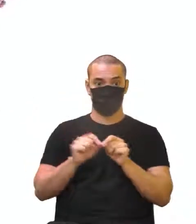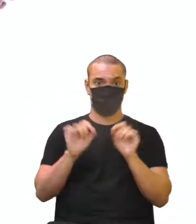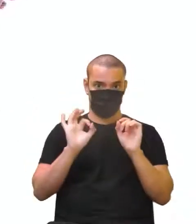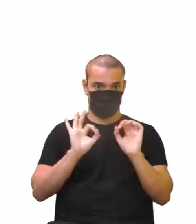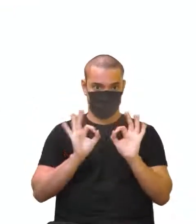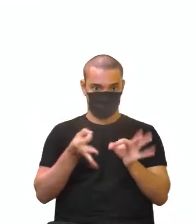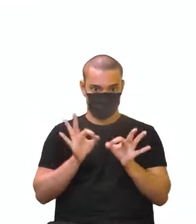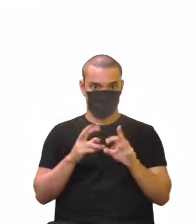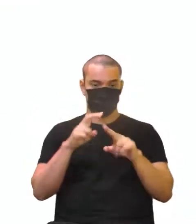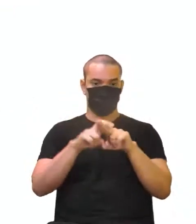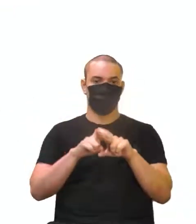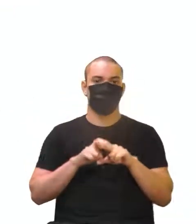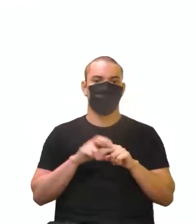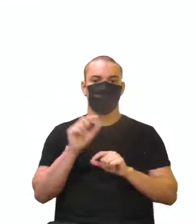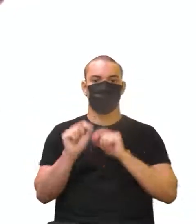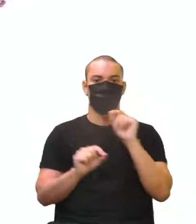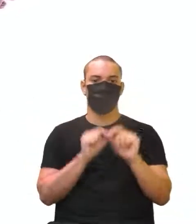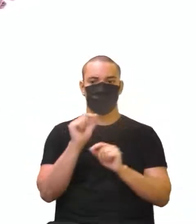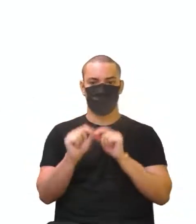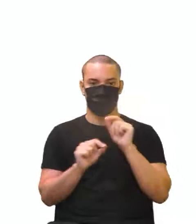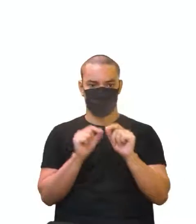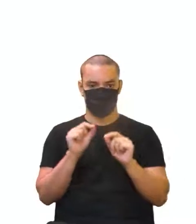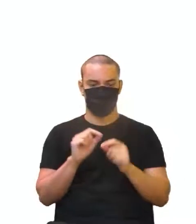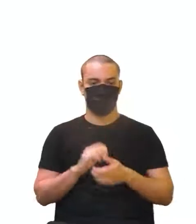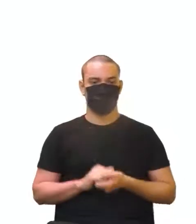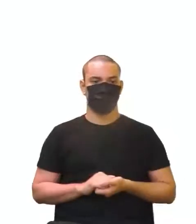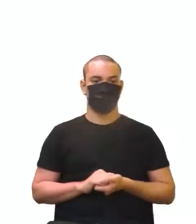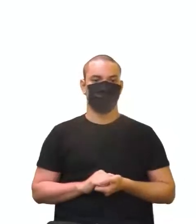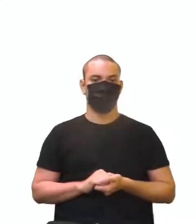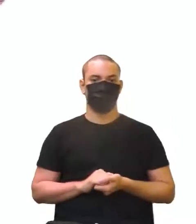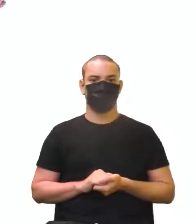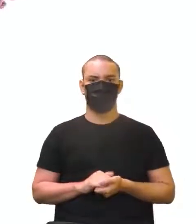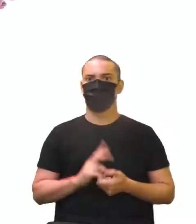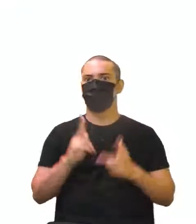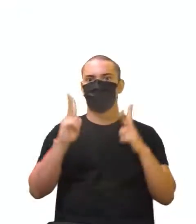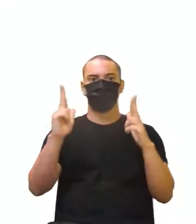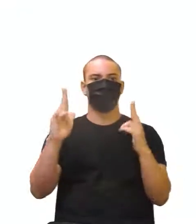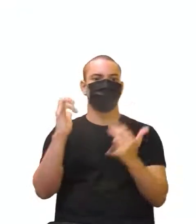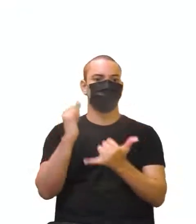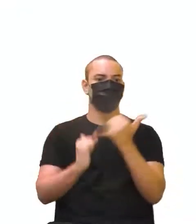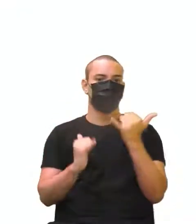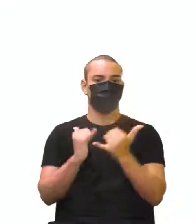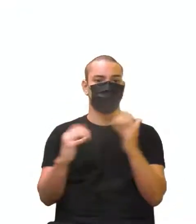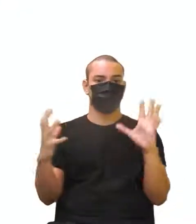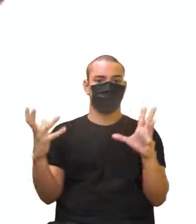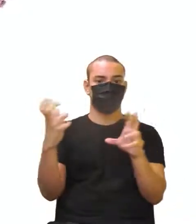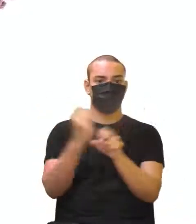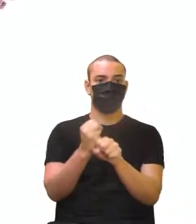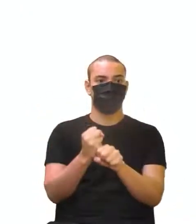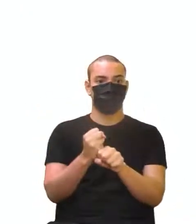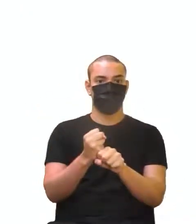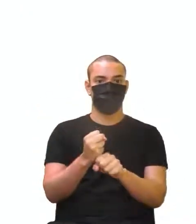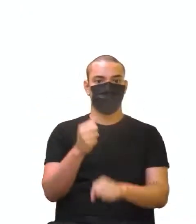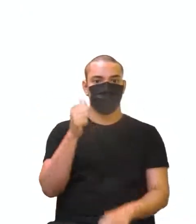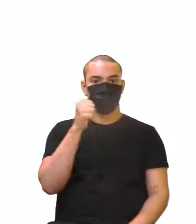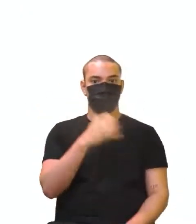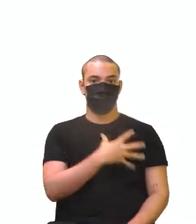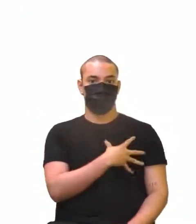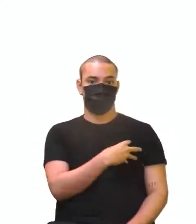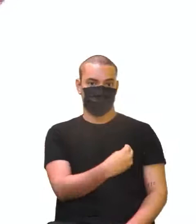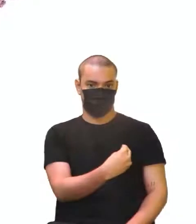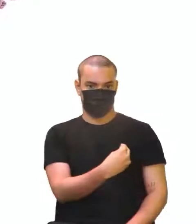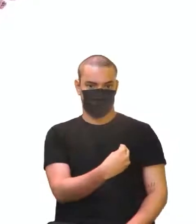vamos fazer essa... É como se a gente fosse calcular os filhos, né? O genótipo dos